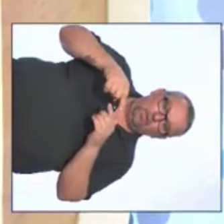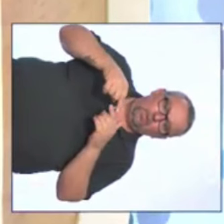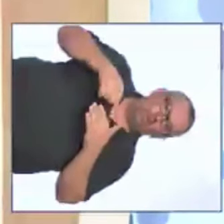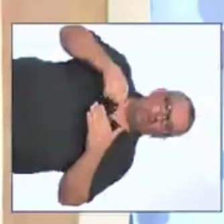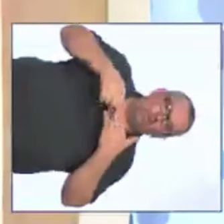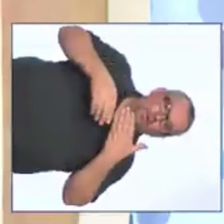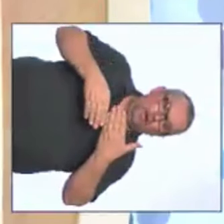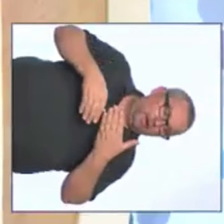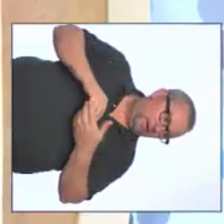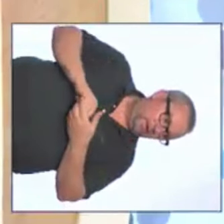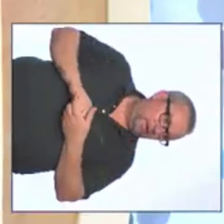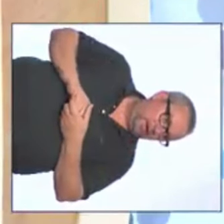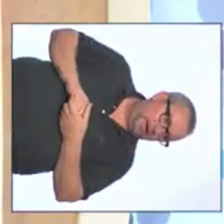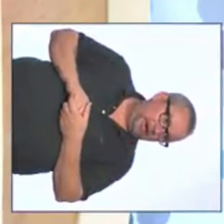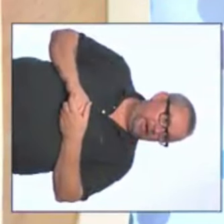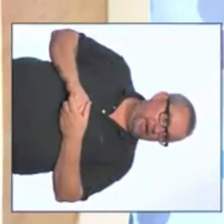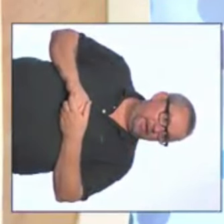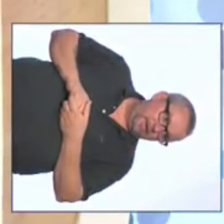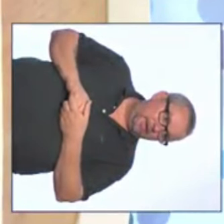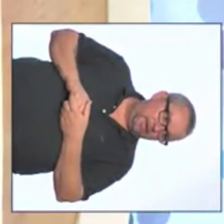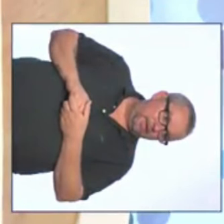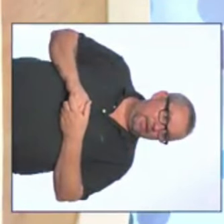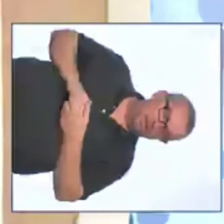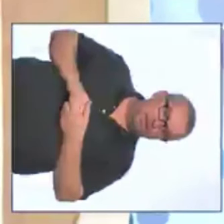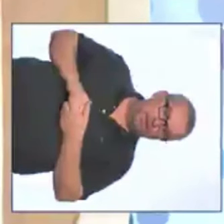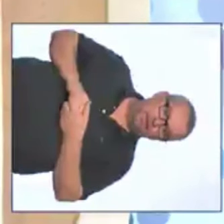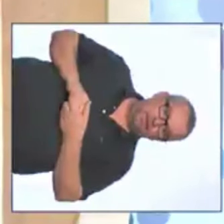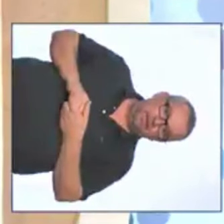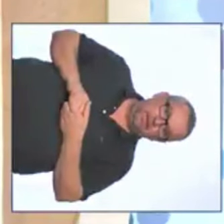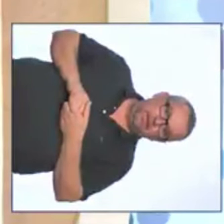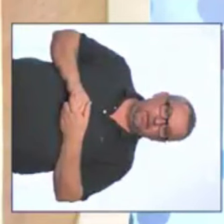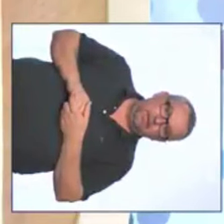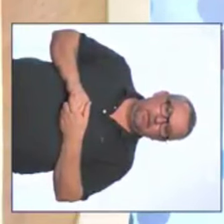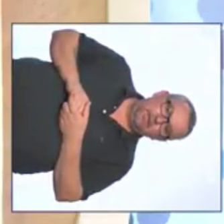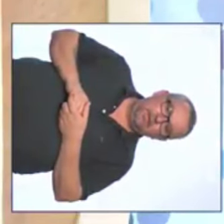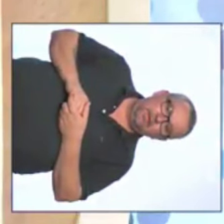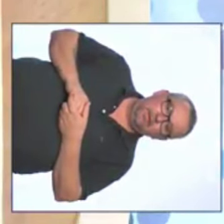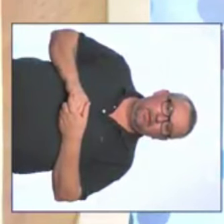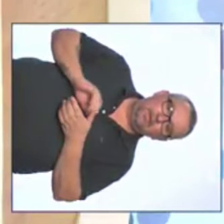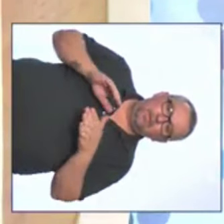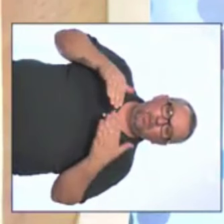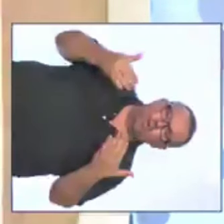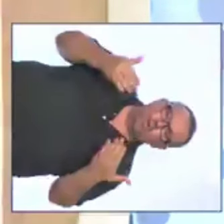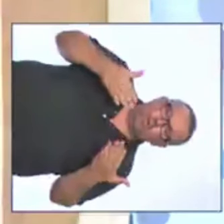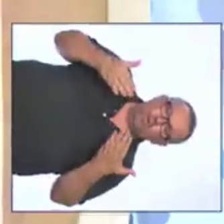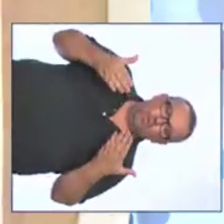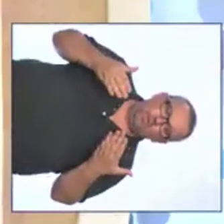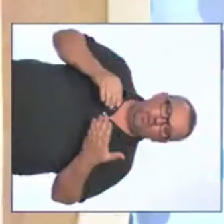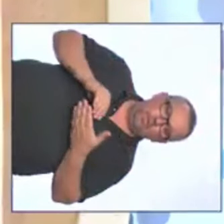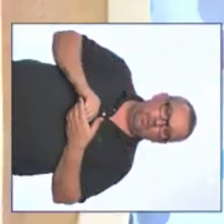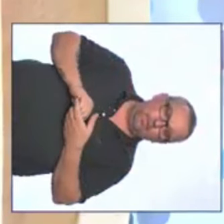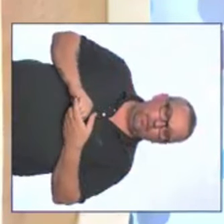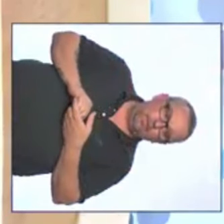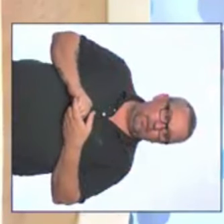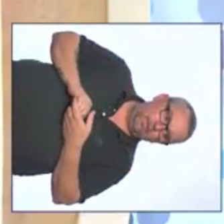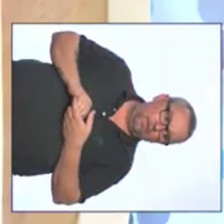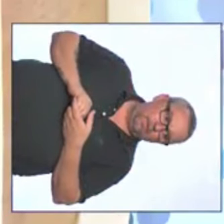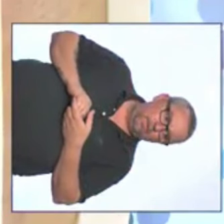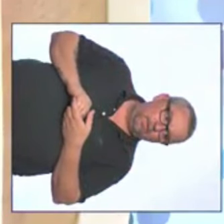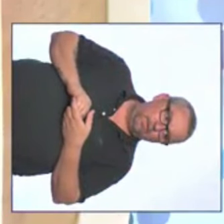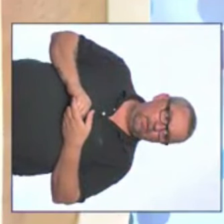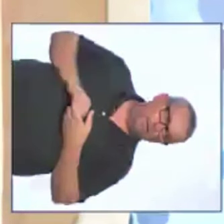favor qual esse aí eu acho que avalie o avalie ou do gráfico e Gustavo e